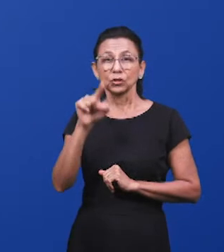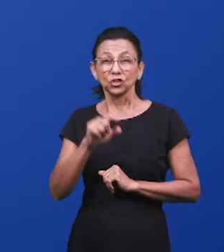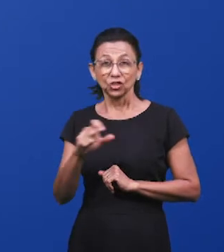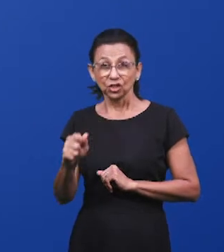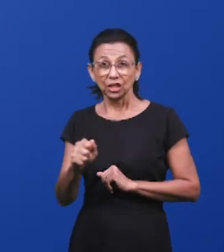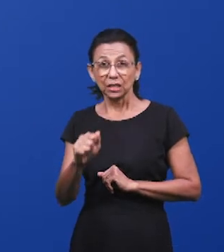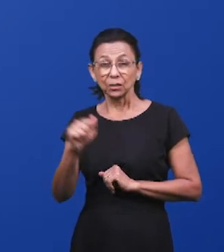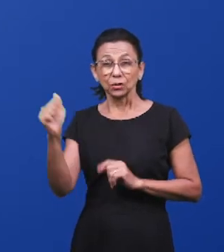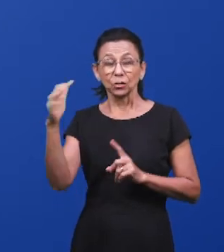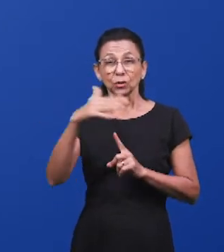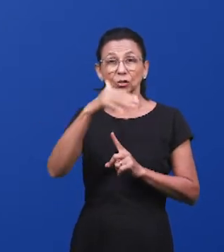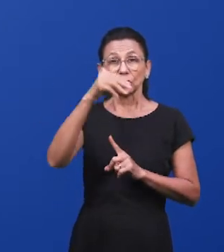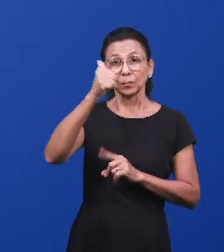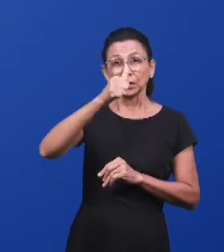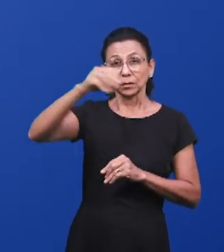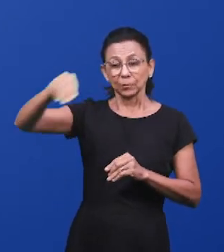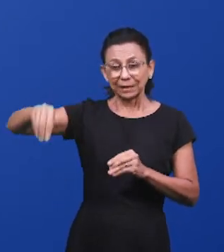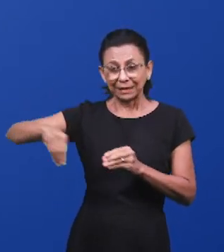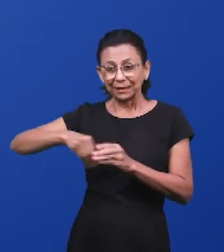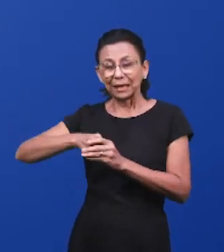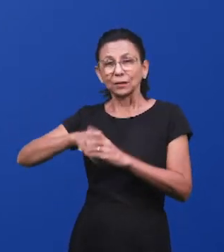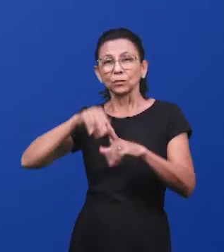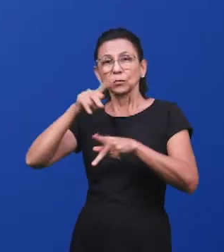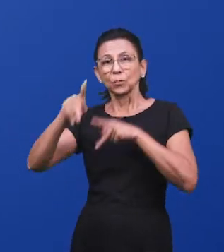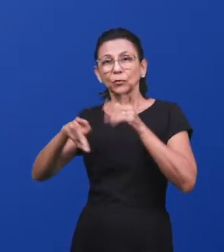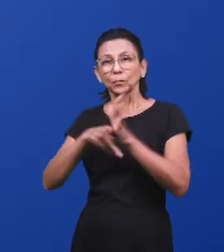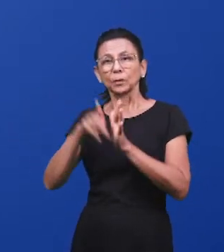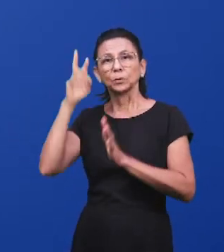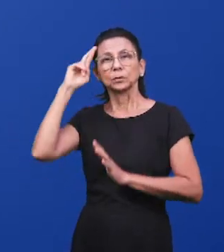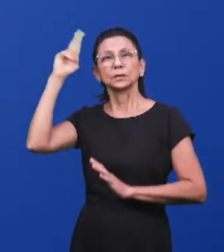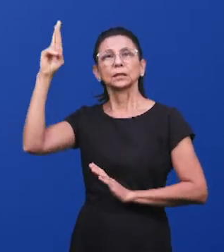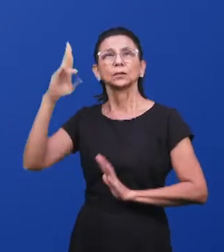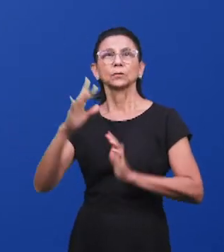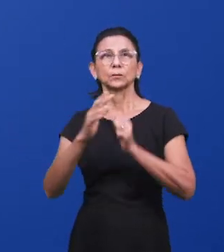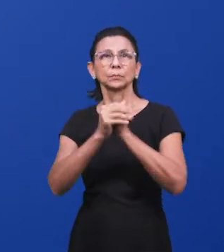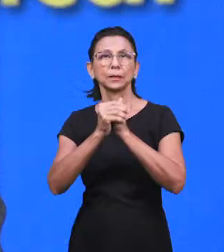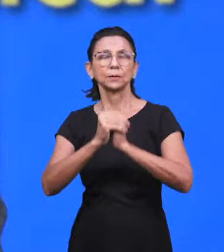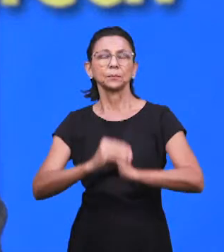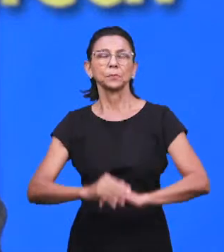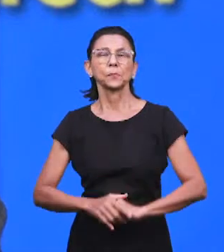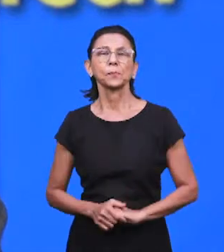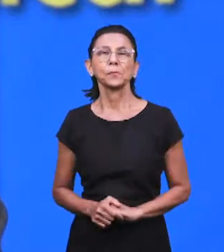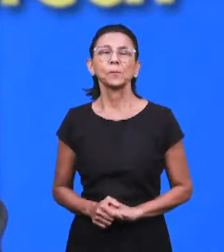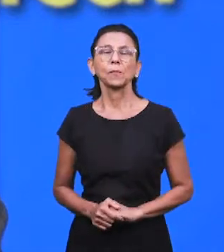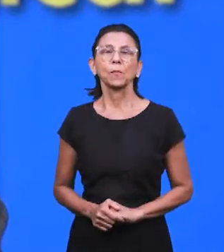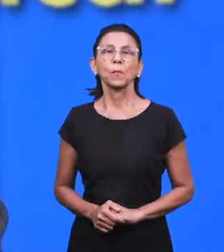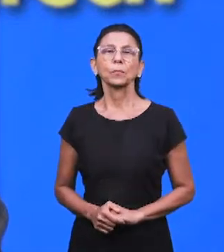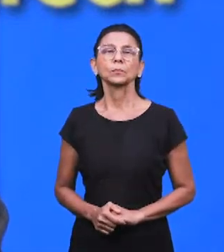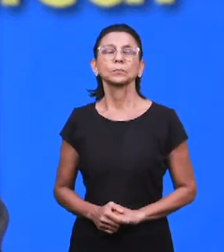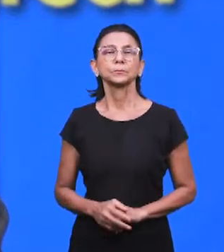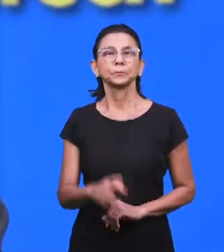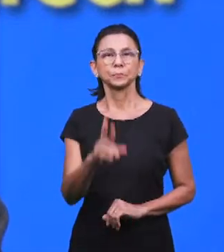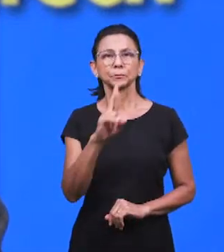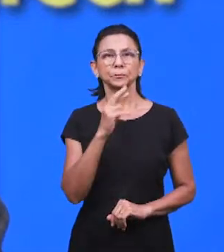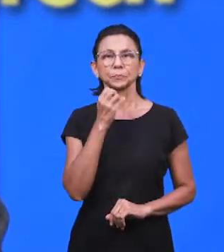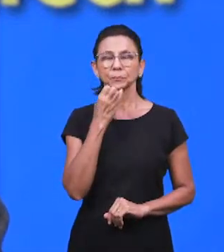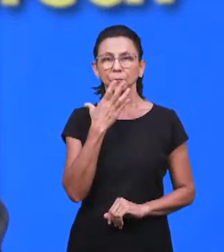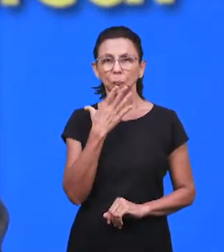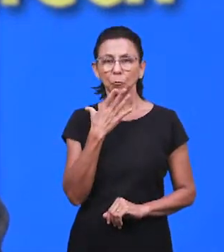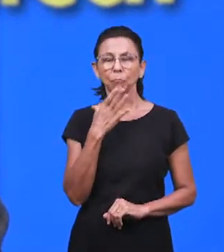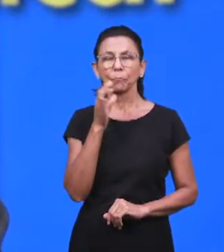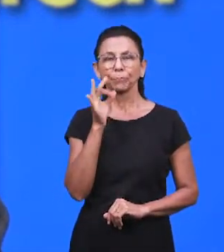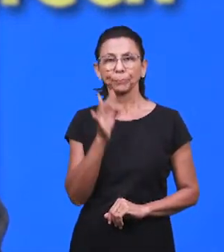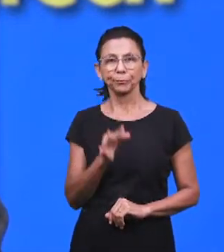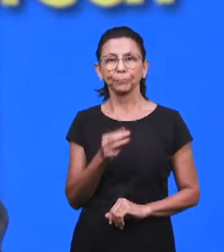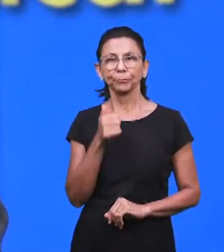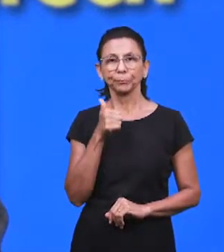fomos incorporados ao povo do Senhor. Amém? A todos a paz do Senhor Jesus. Amém, Alessandro. Muito boa e bem completa a